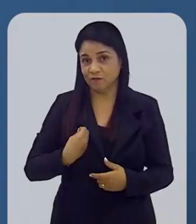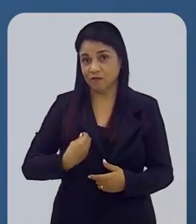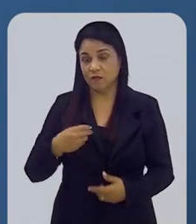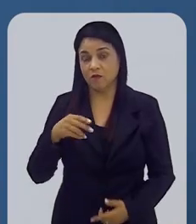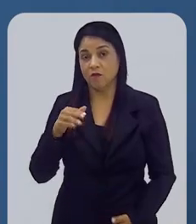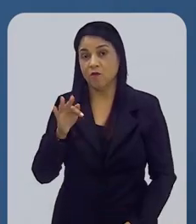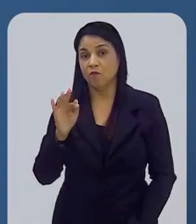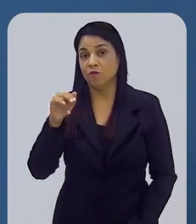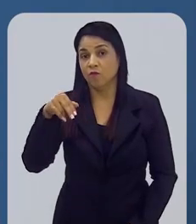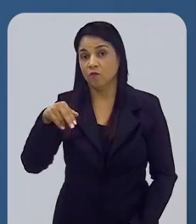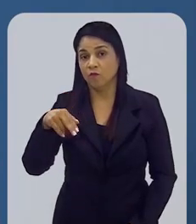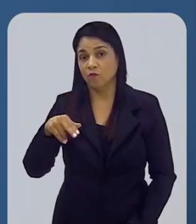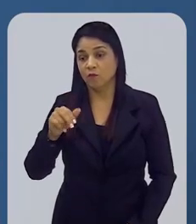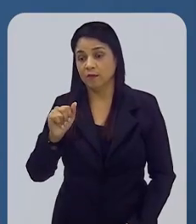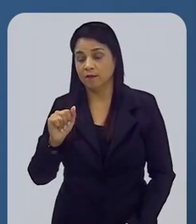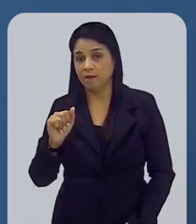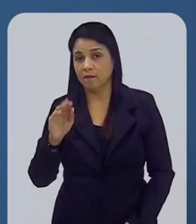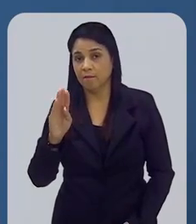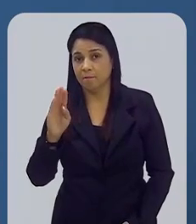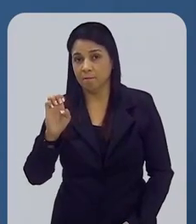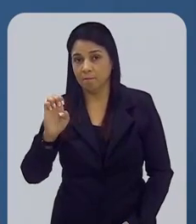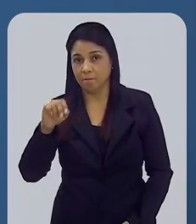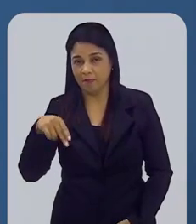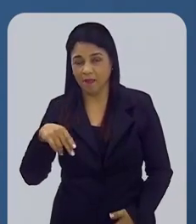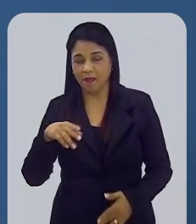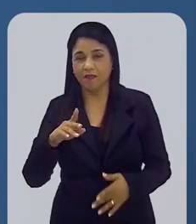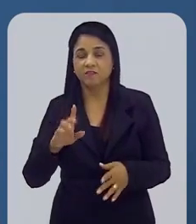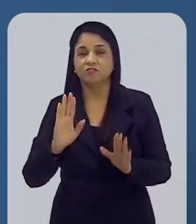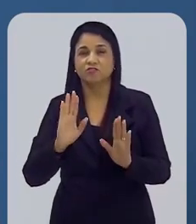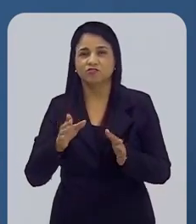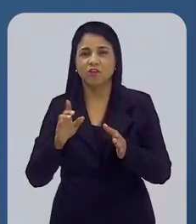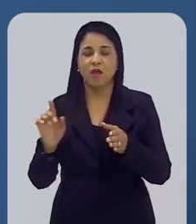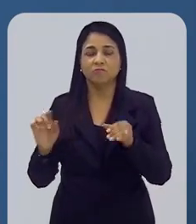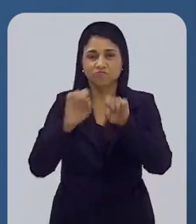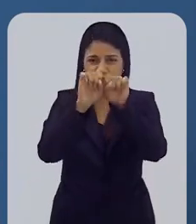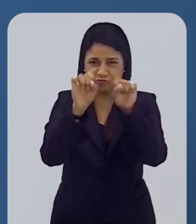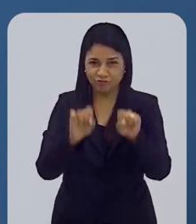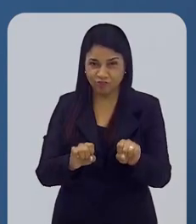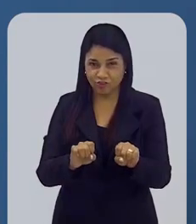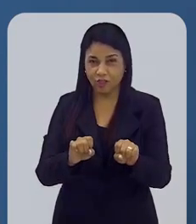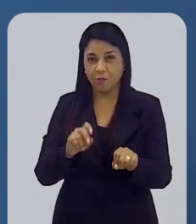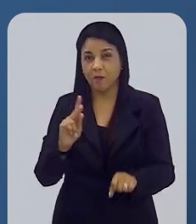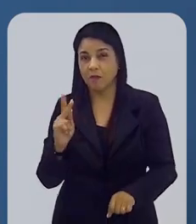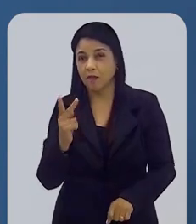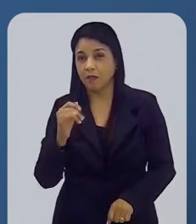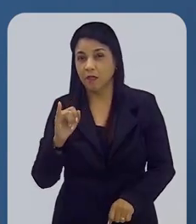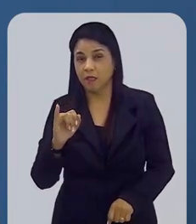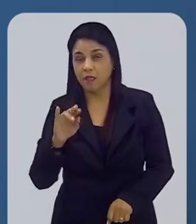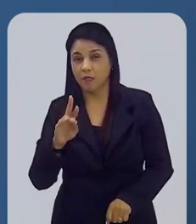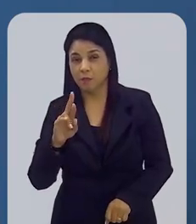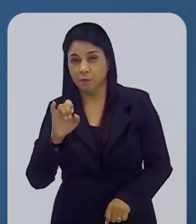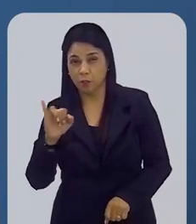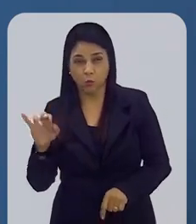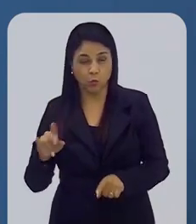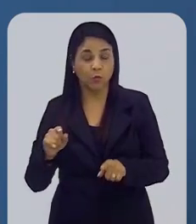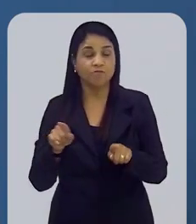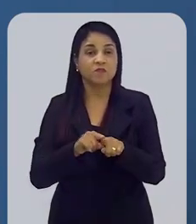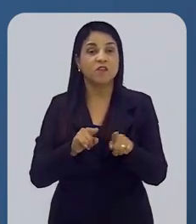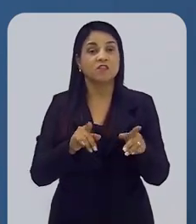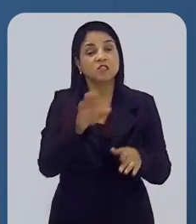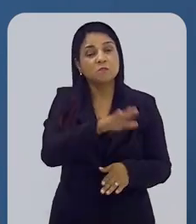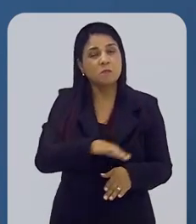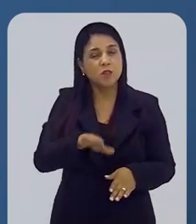que na época já abrigava num sistema híbrido tanto os menores em conflito com a lei,